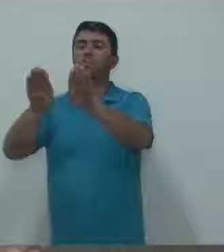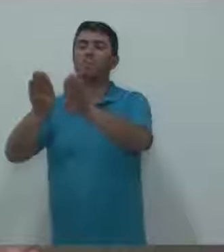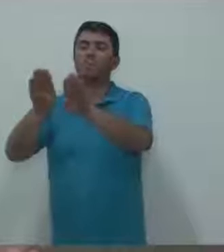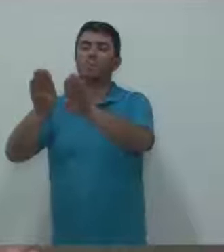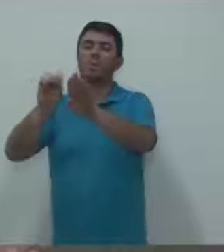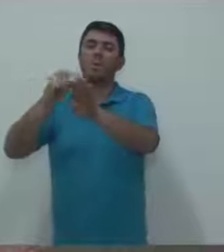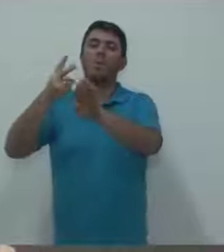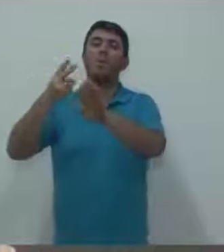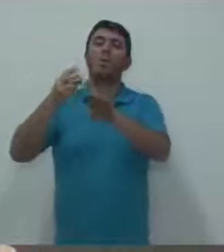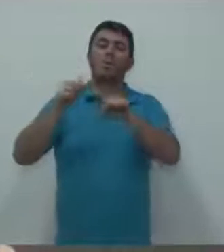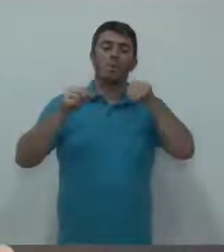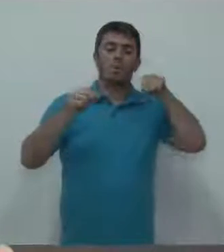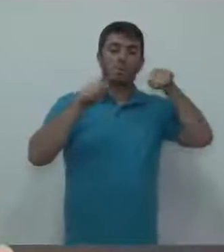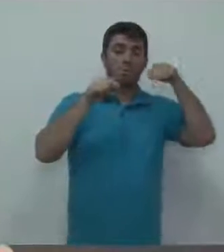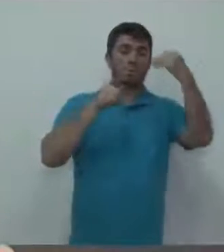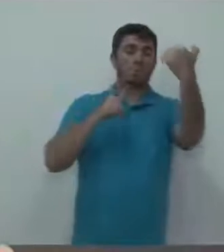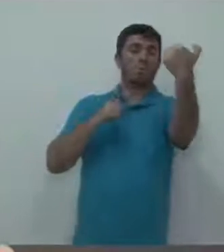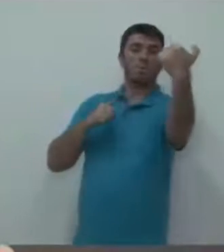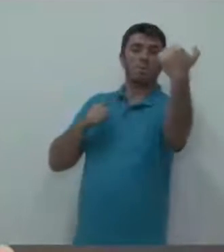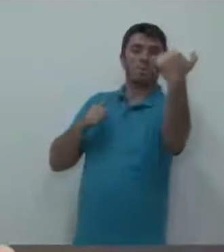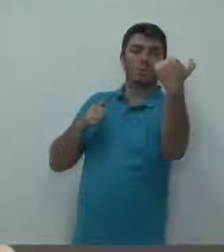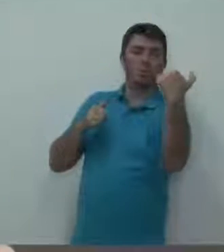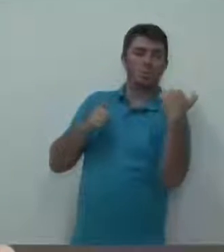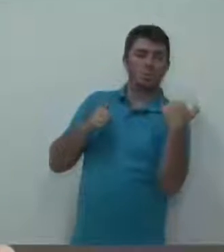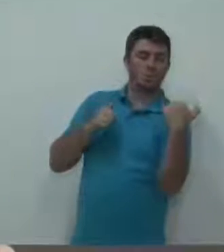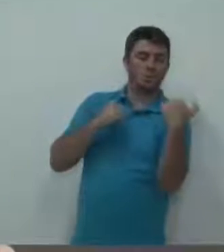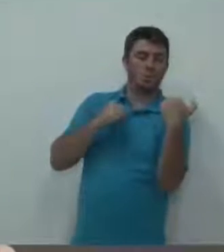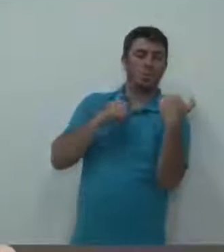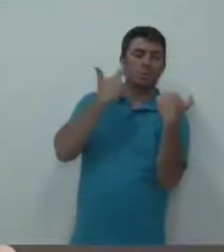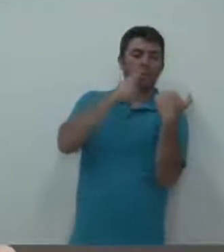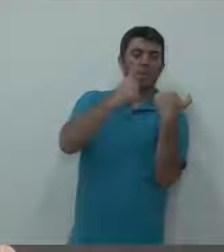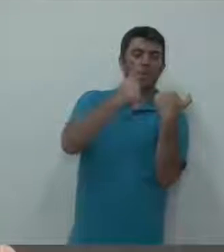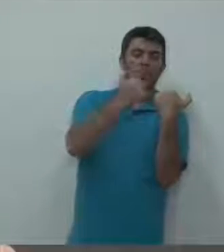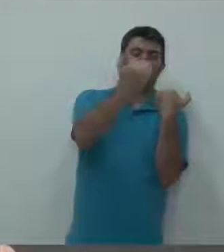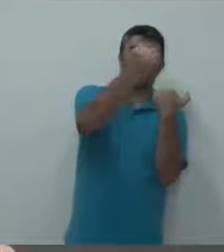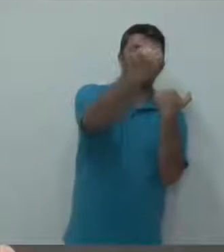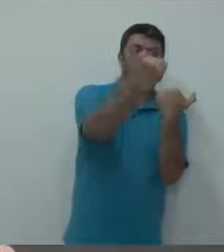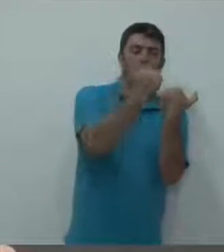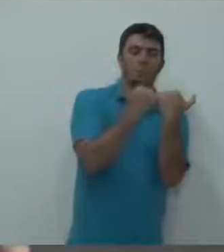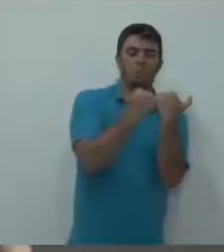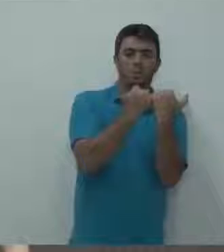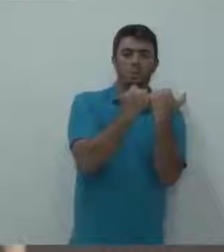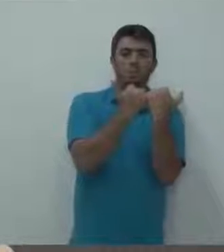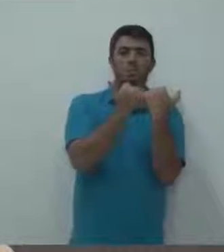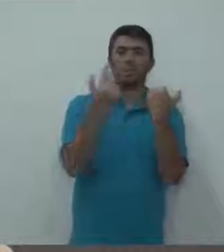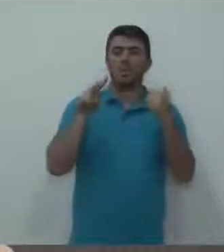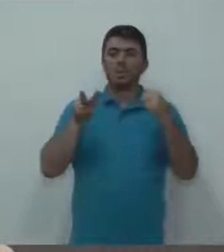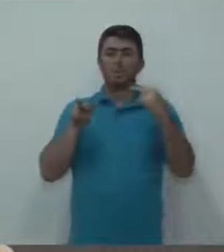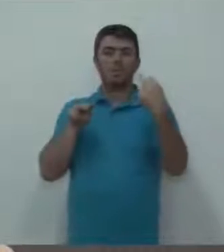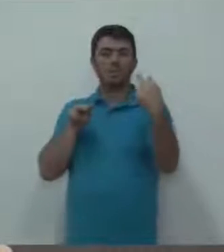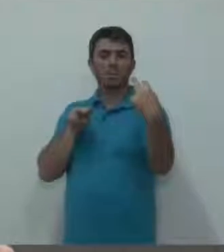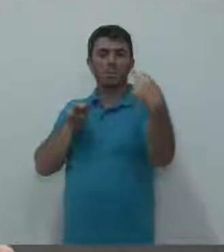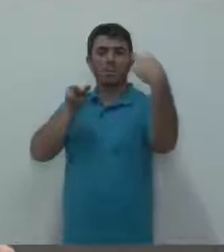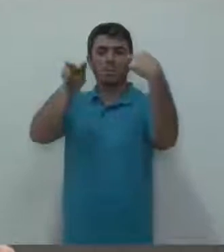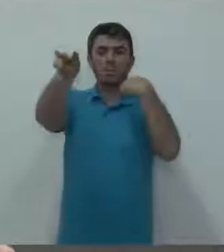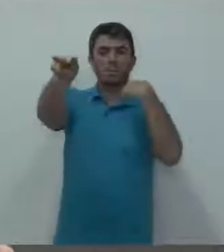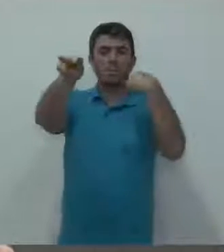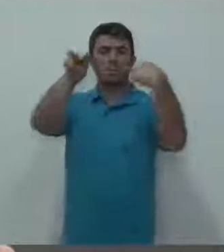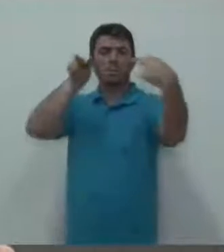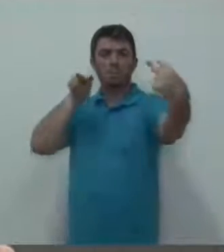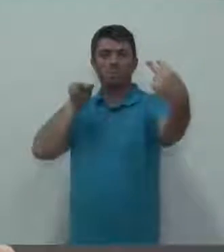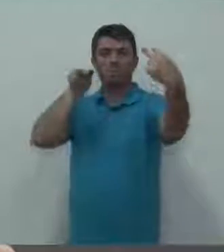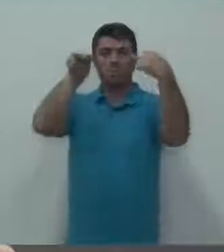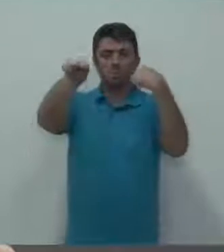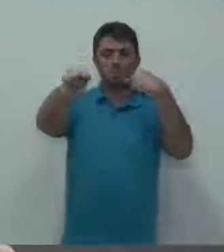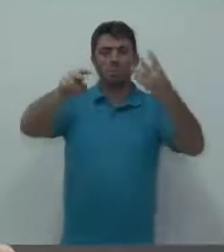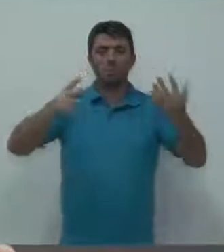algumas partes. De forma a também estabelecer parâmetros para quem usa aquela região para prática de esportes, que muitos têm e hoje sofrem